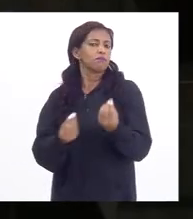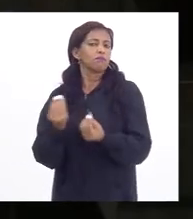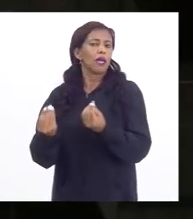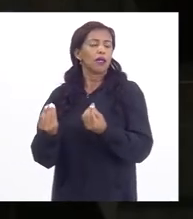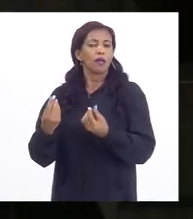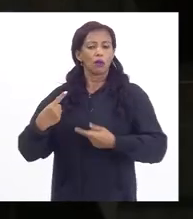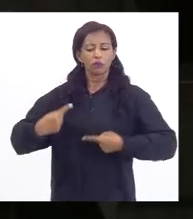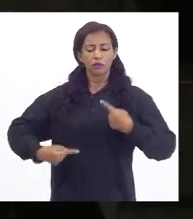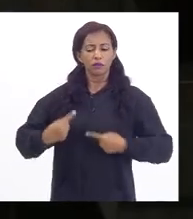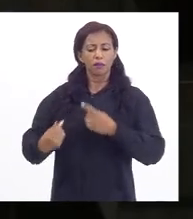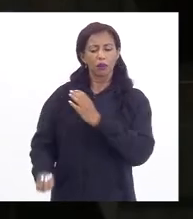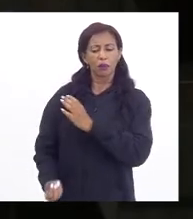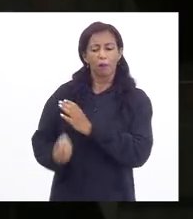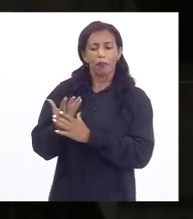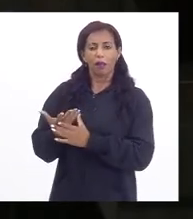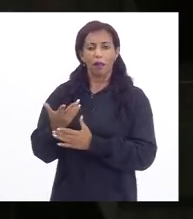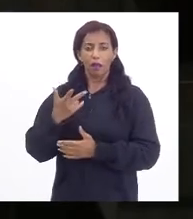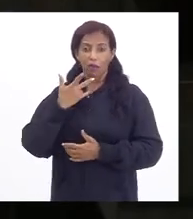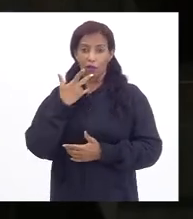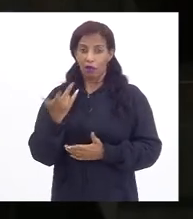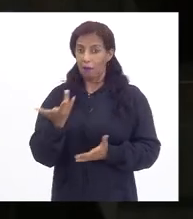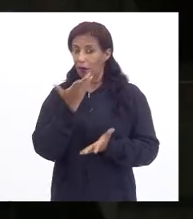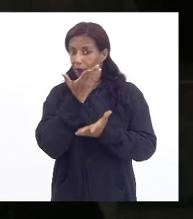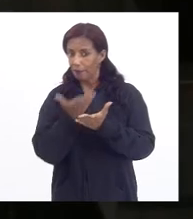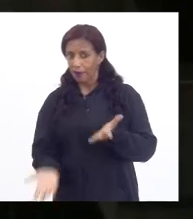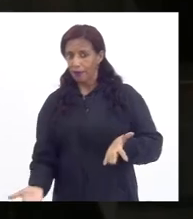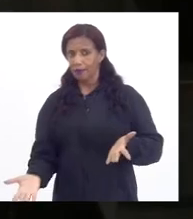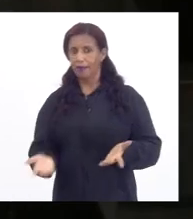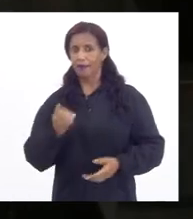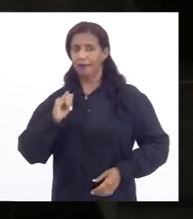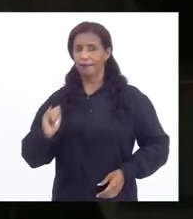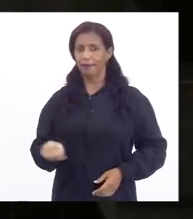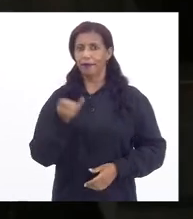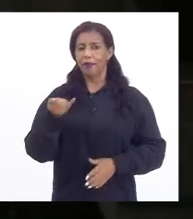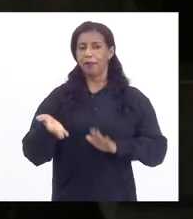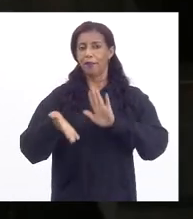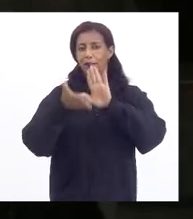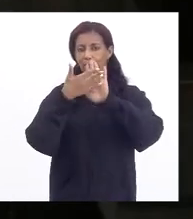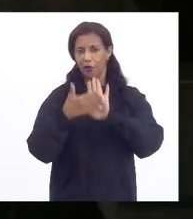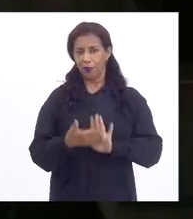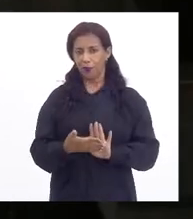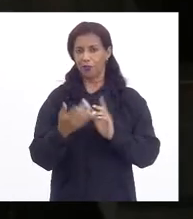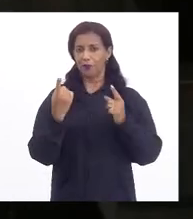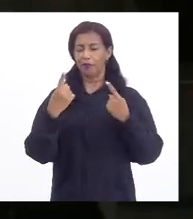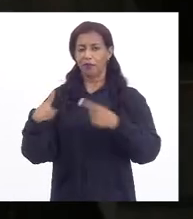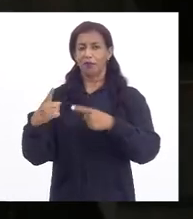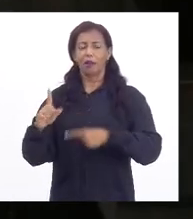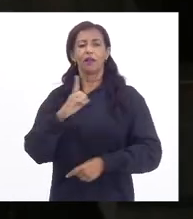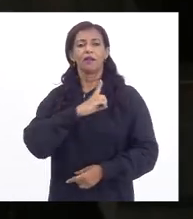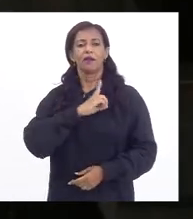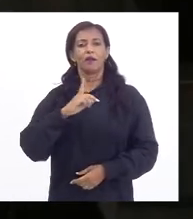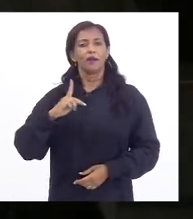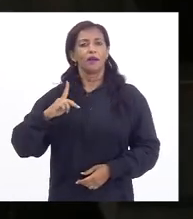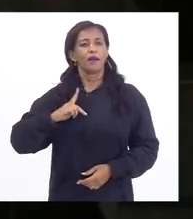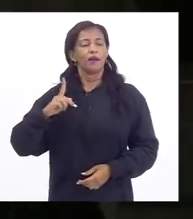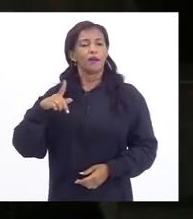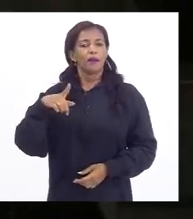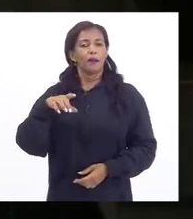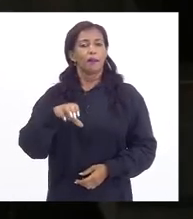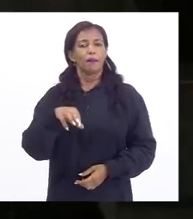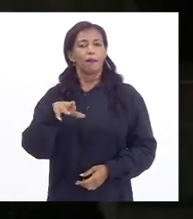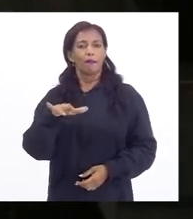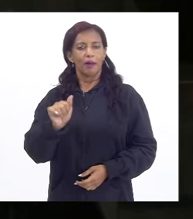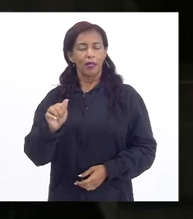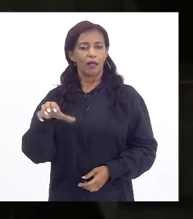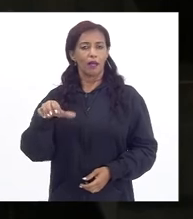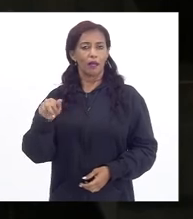que apareceram e eu quero aqui repercutir para não perder de vista a boa proposta, a boa provocação feita pela defensora Maria Carmen Sá. Isso dito, eu